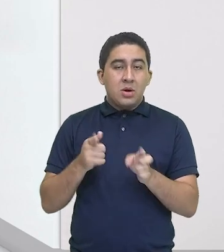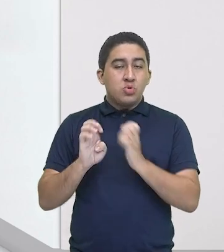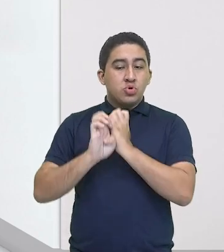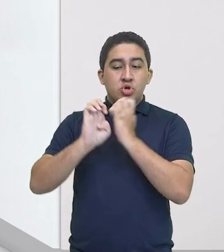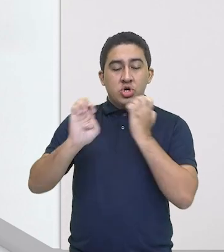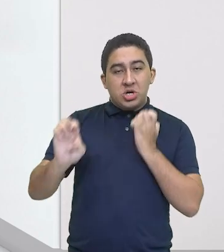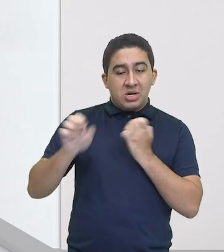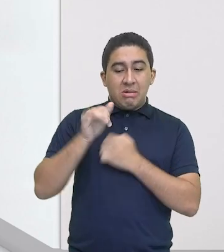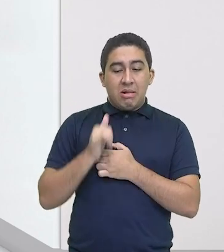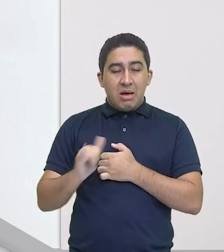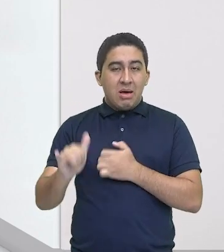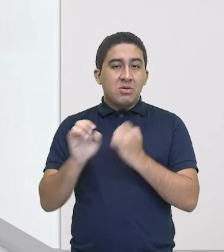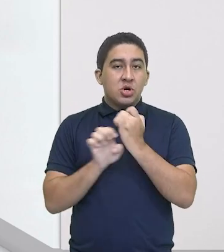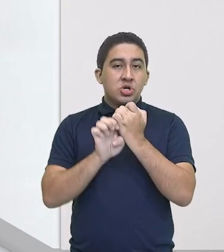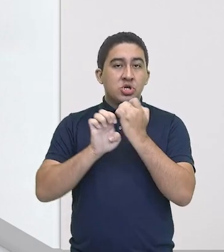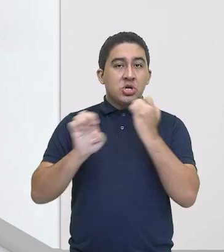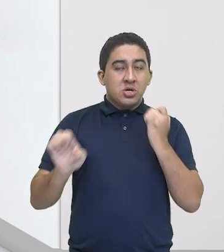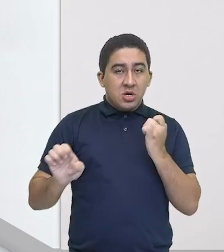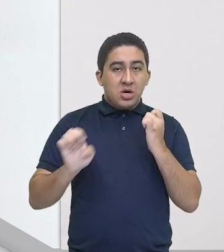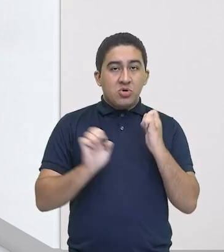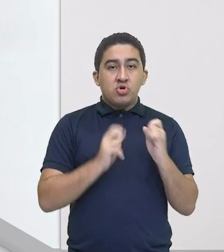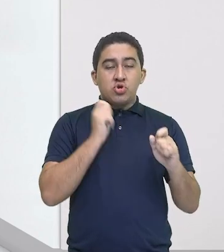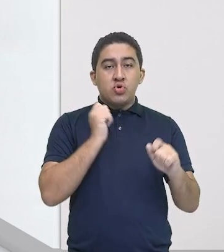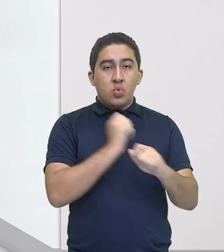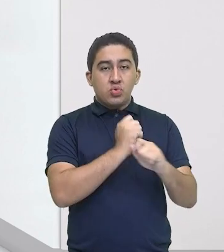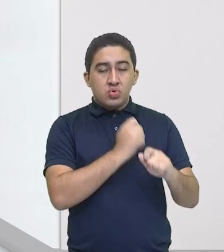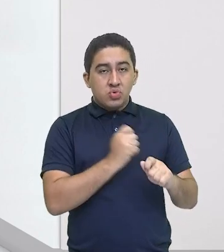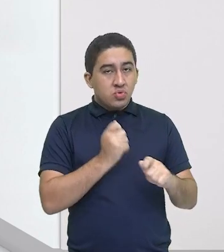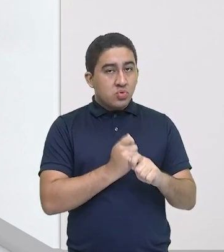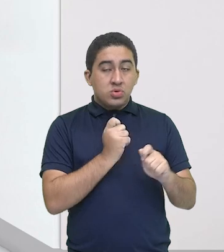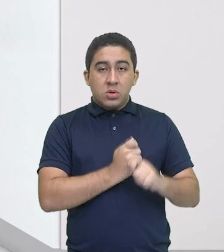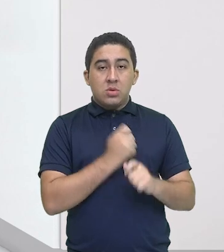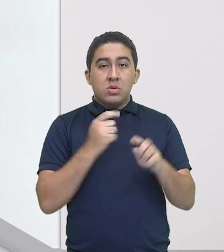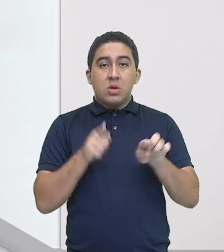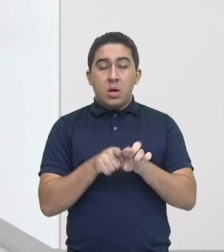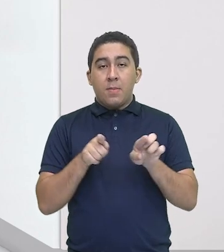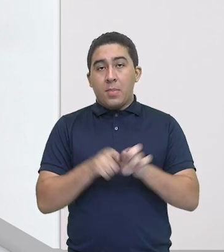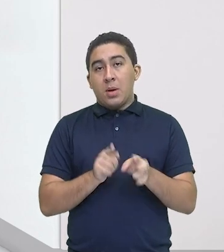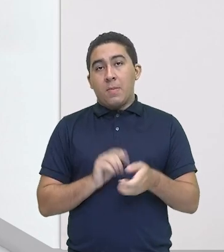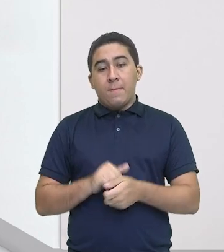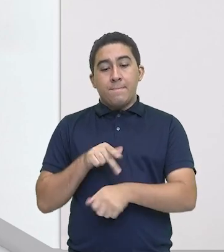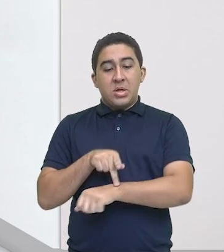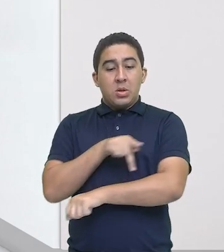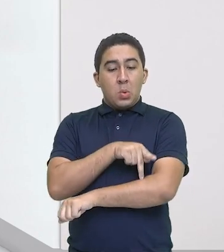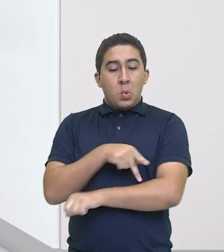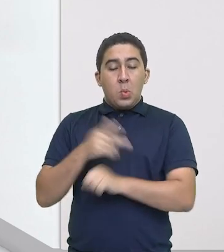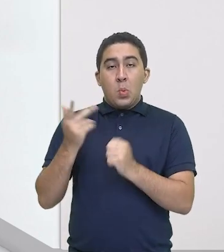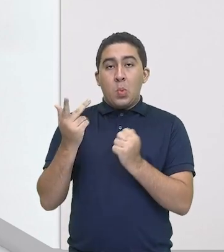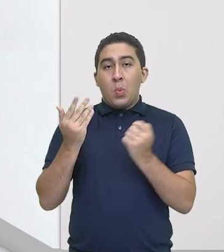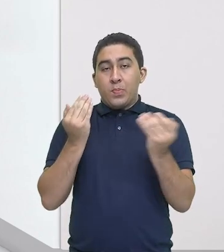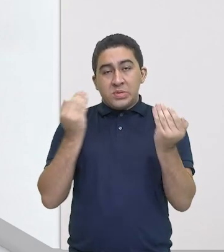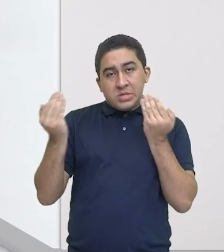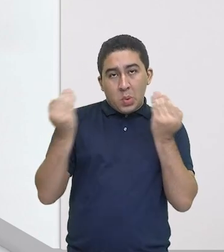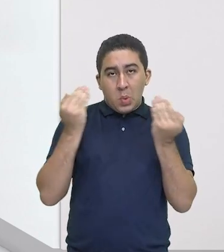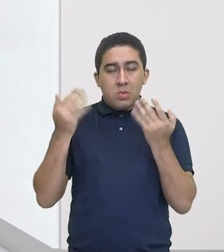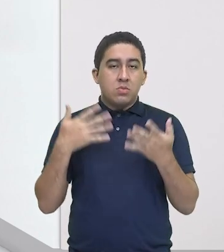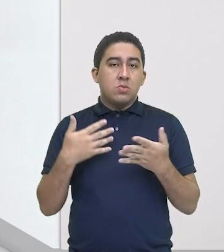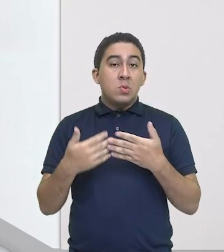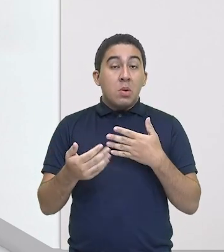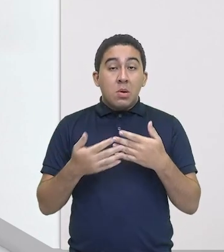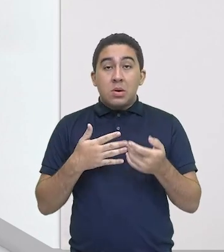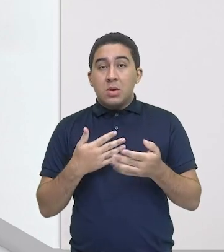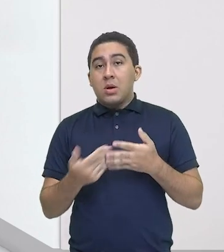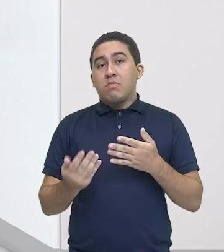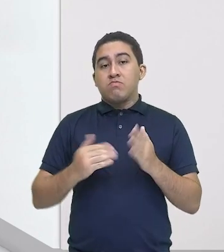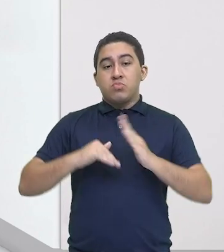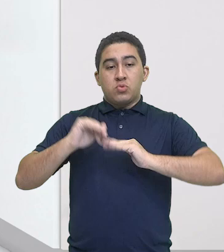elétrico, engenheiro civil, né, o pedagogo, o psicólogo, qualquer profissão,